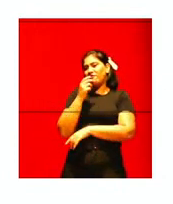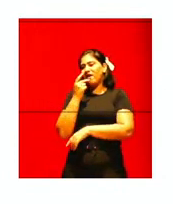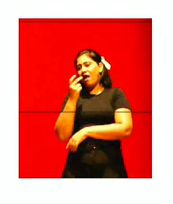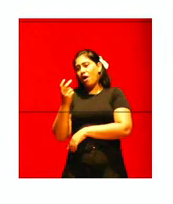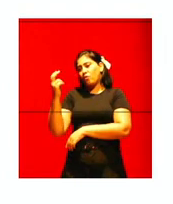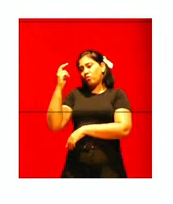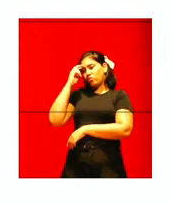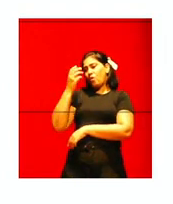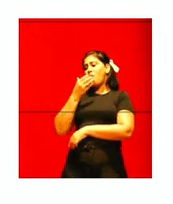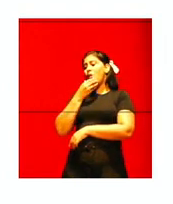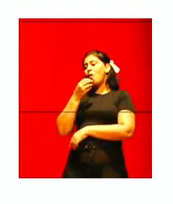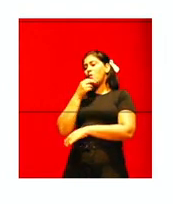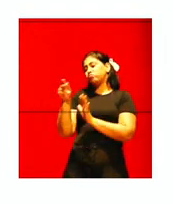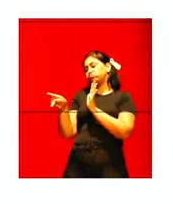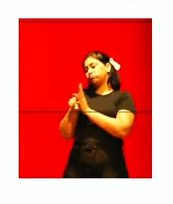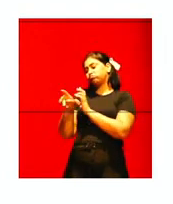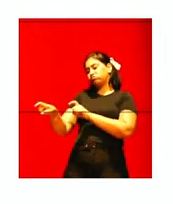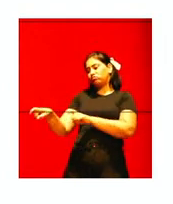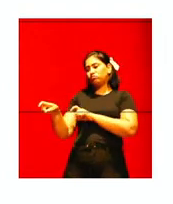cultura do homem do campo.